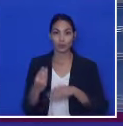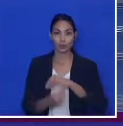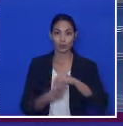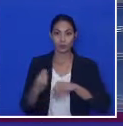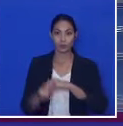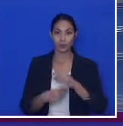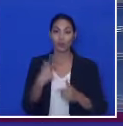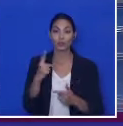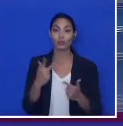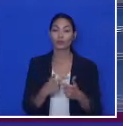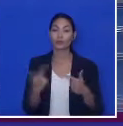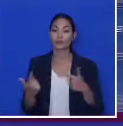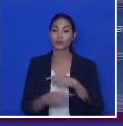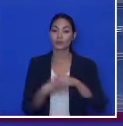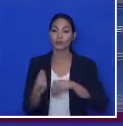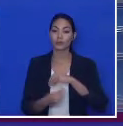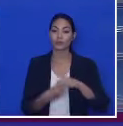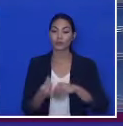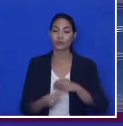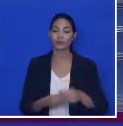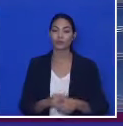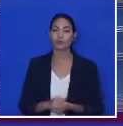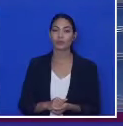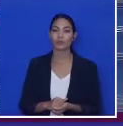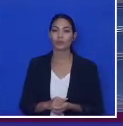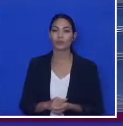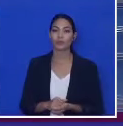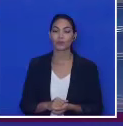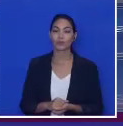Globo girando, sua sorte girando.